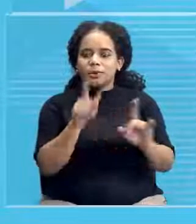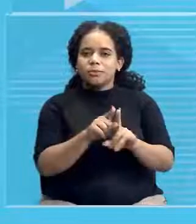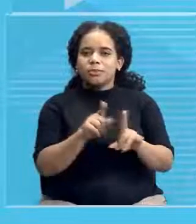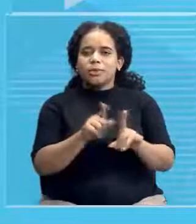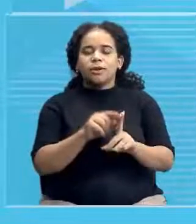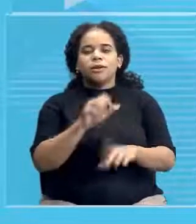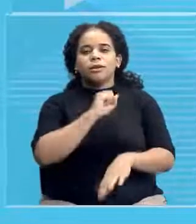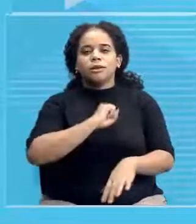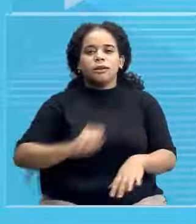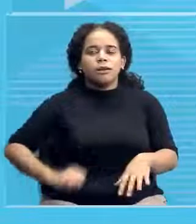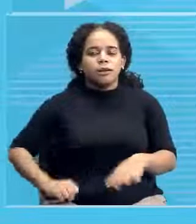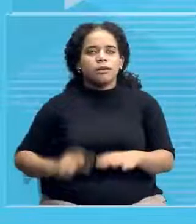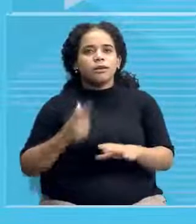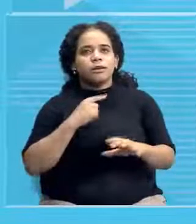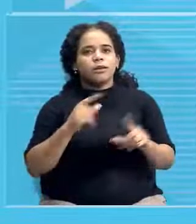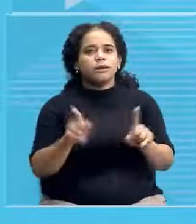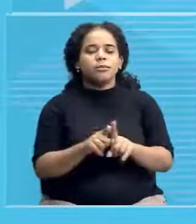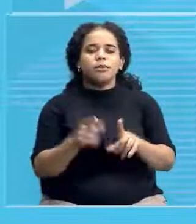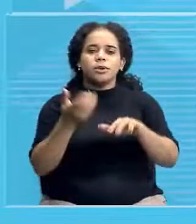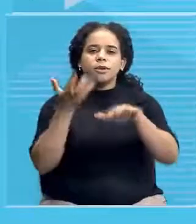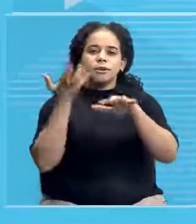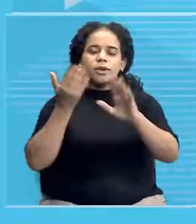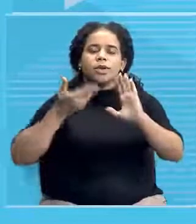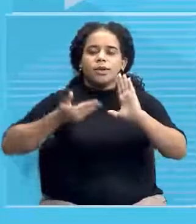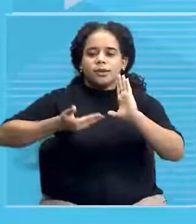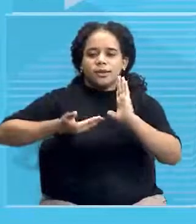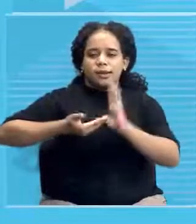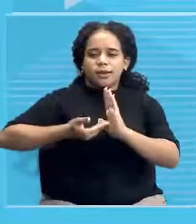a Câmara Federal,